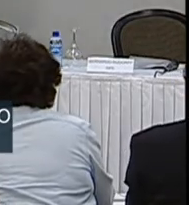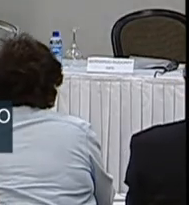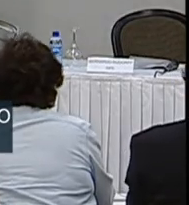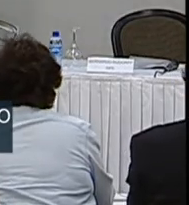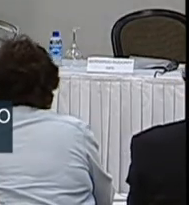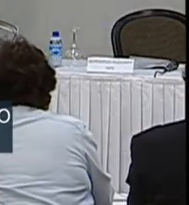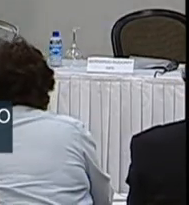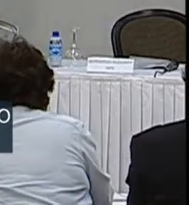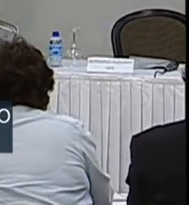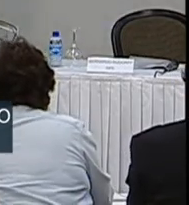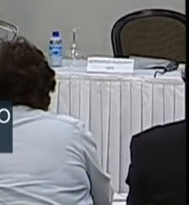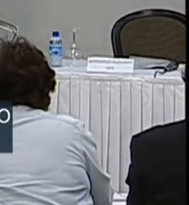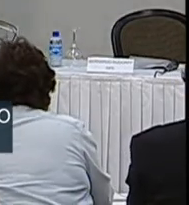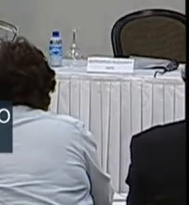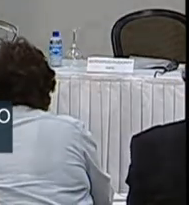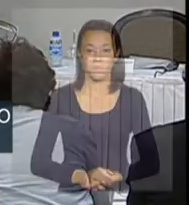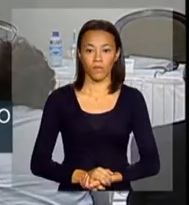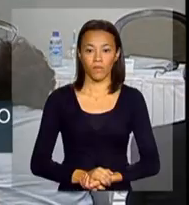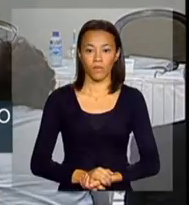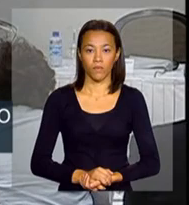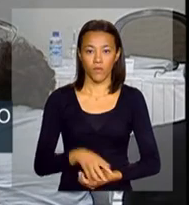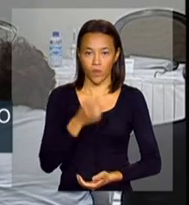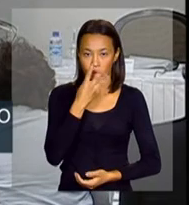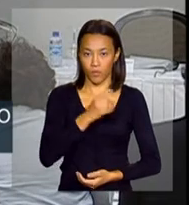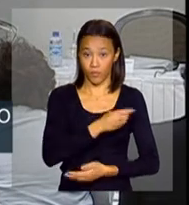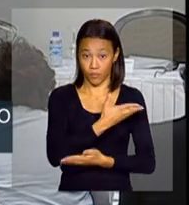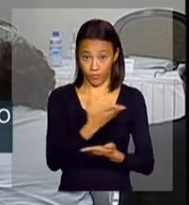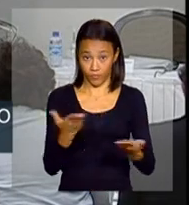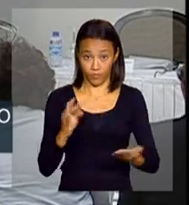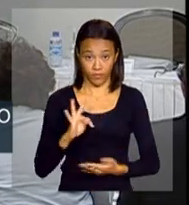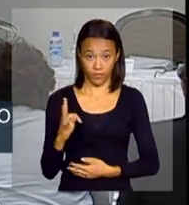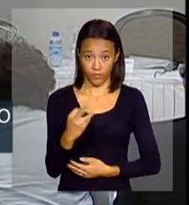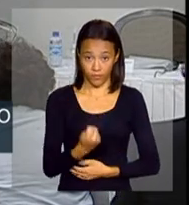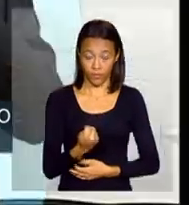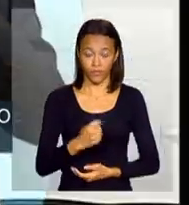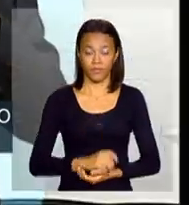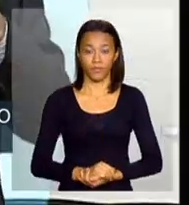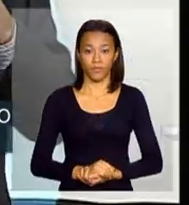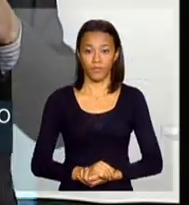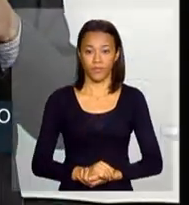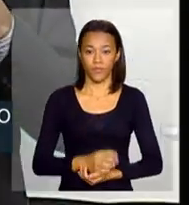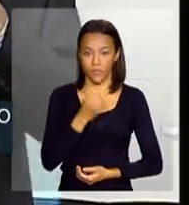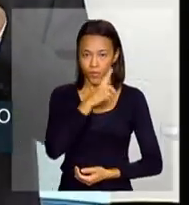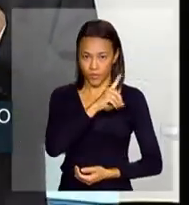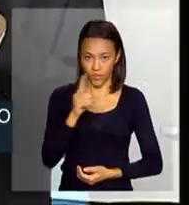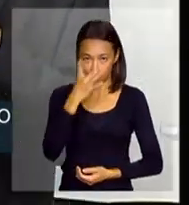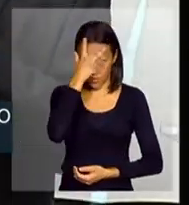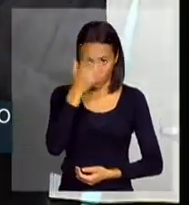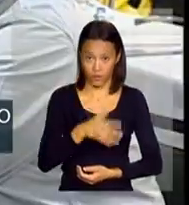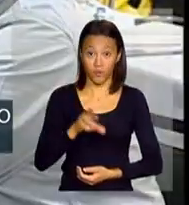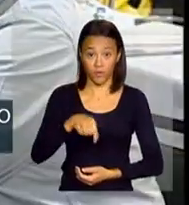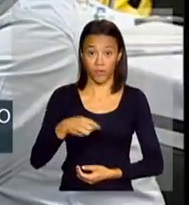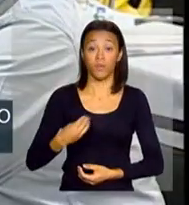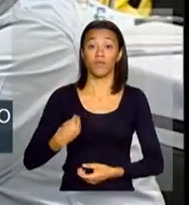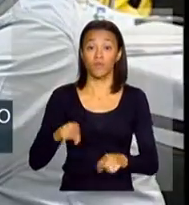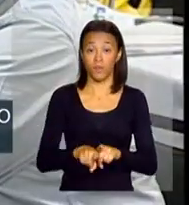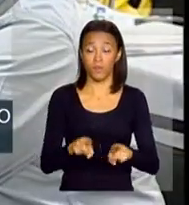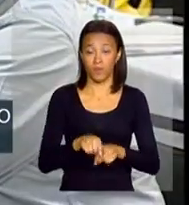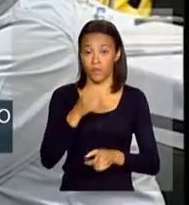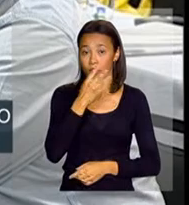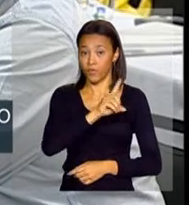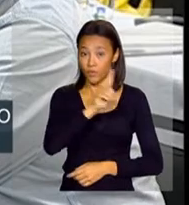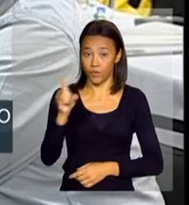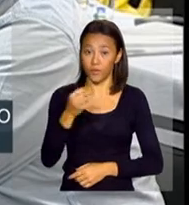Bom dia a todos. Em primeiro lugar, bom dia às autoridades presentes, bom dia, ministro. Bom